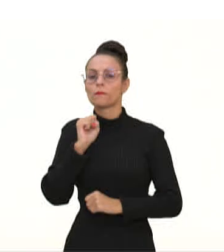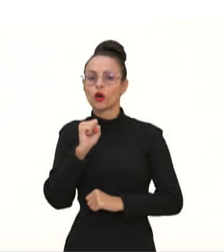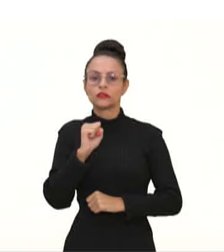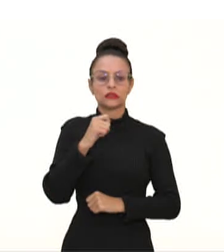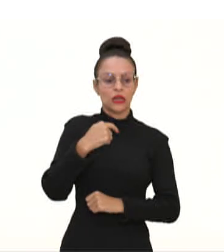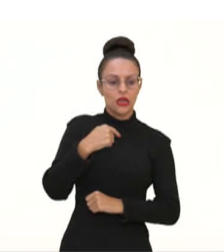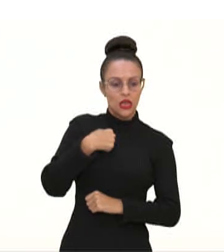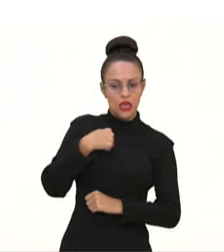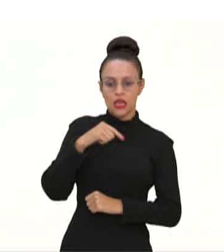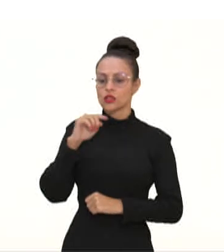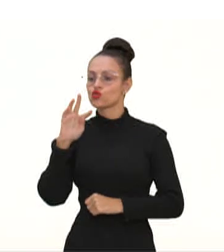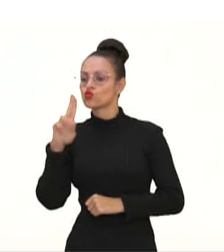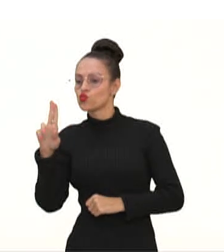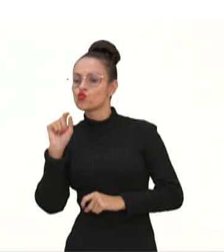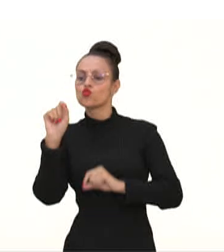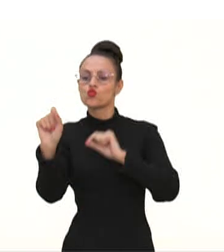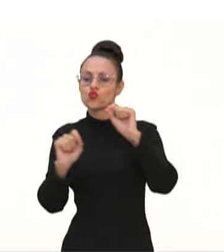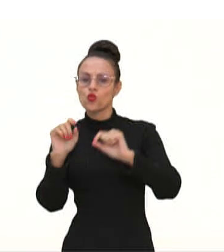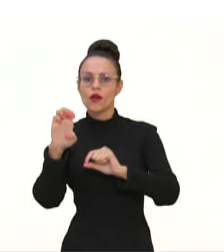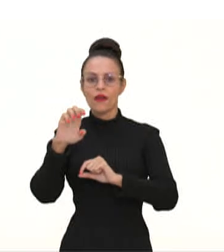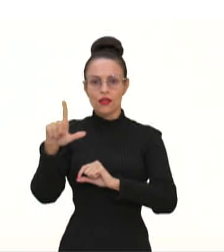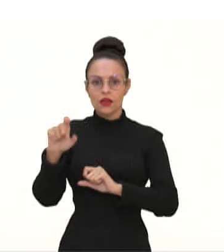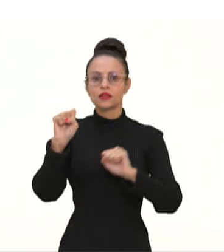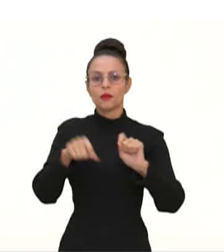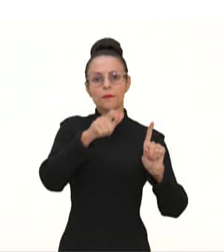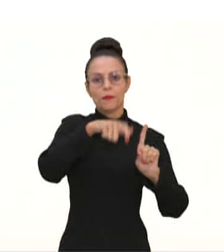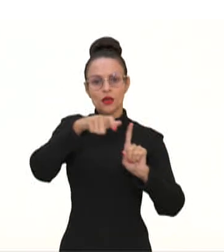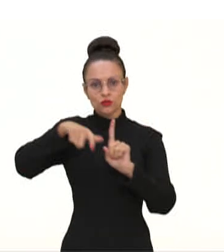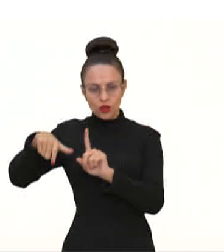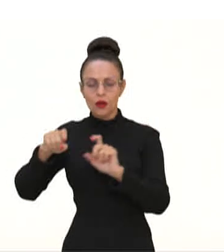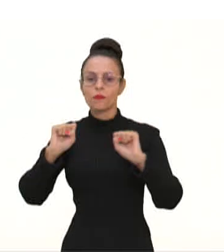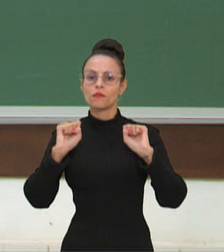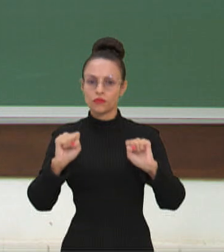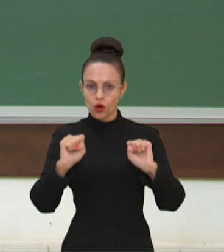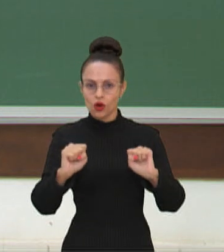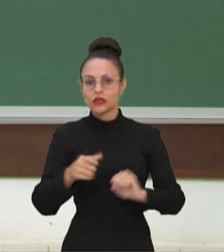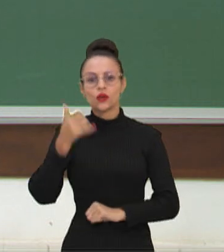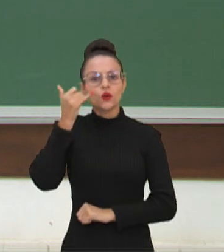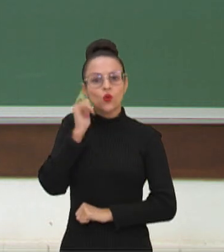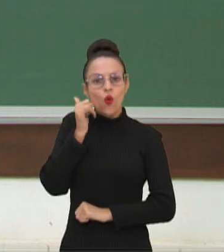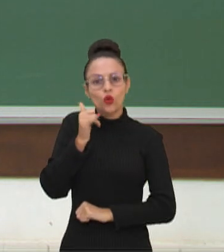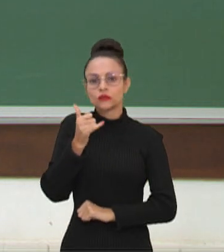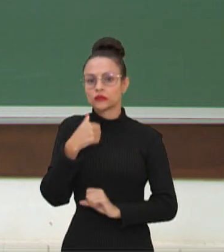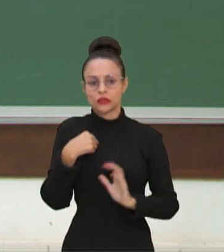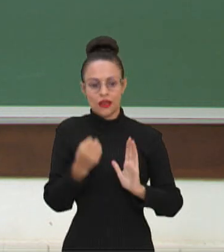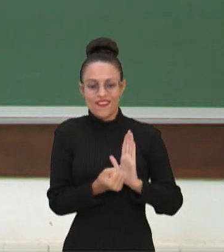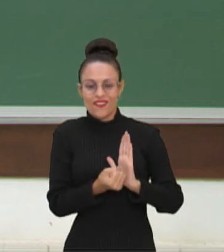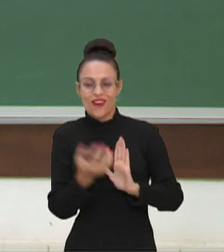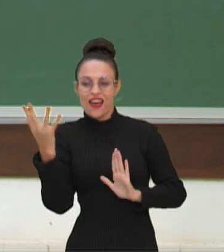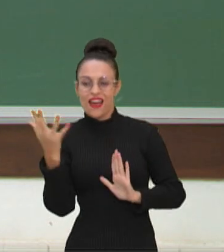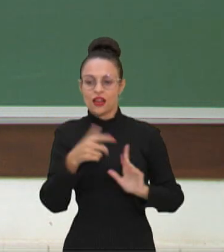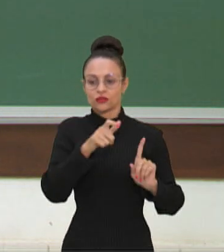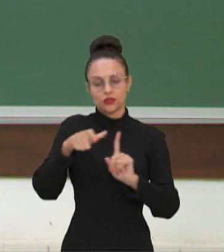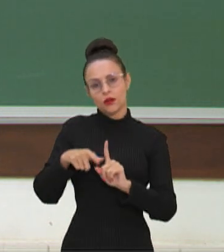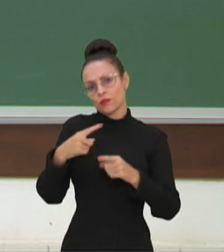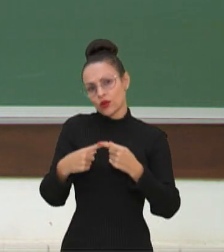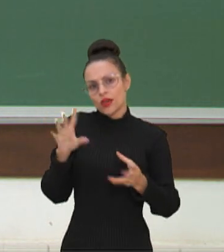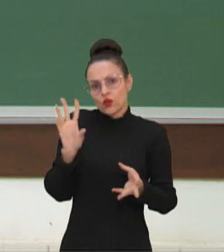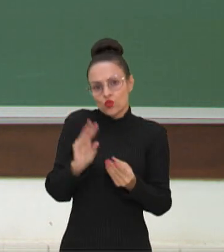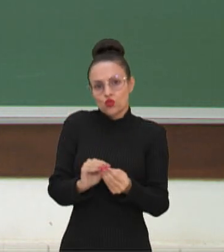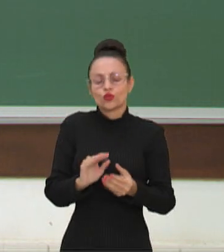física. Relembrando, então, qual é a estrutura do conto? Como toda narrativa, o